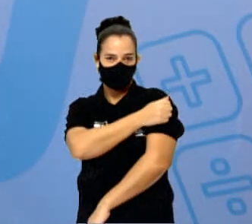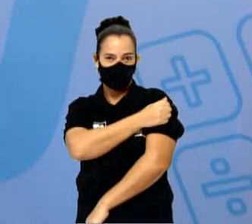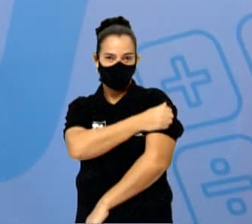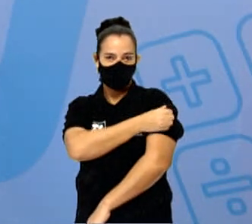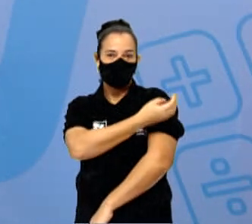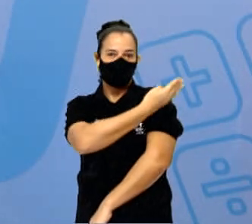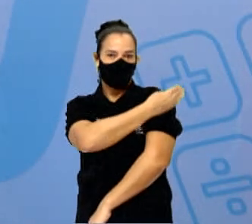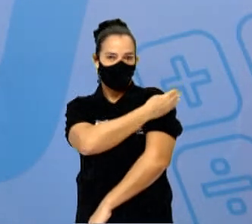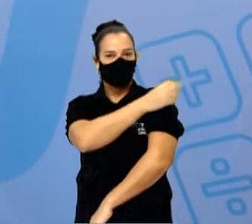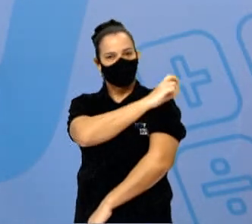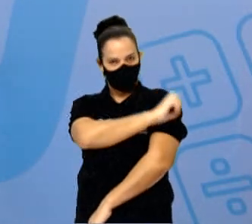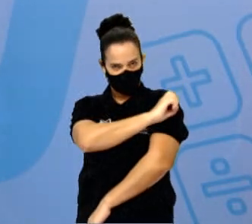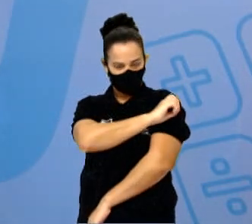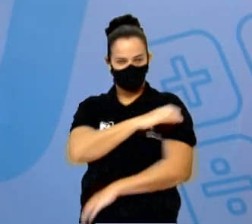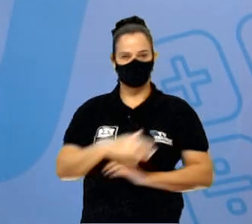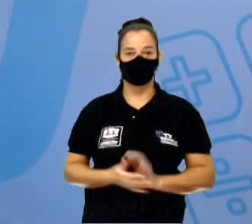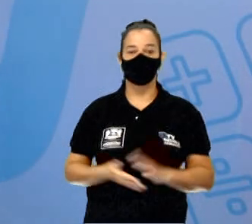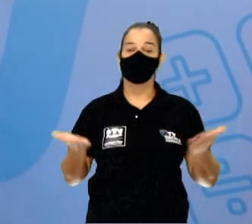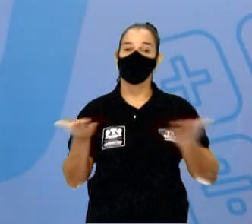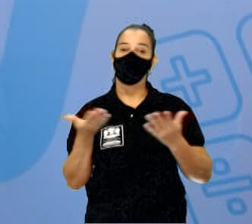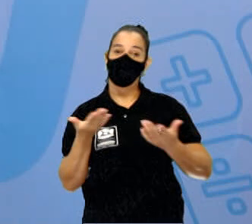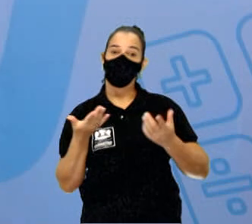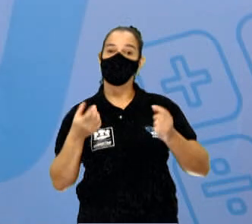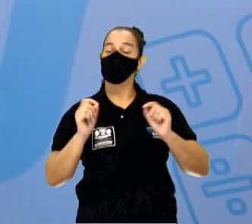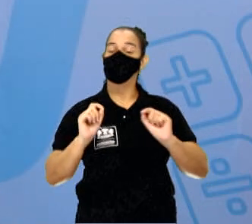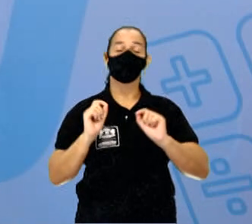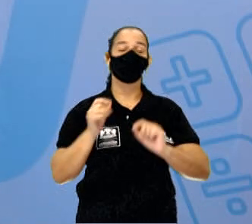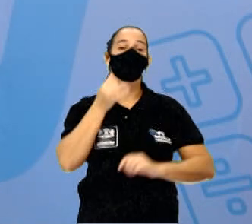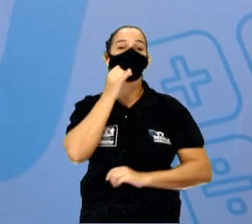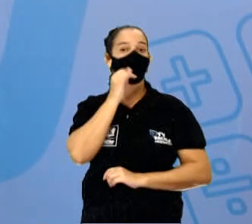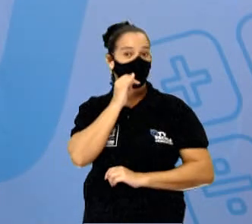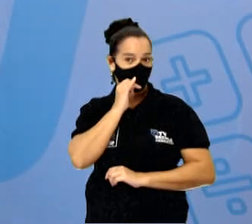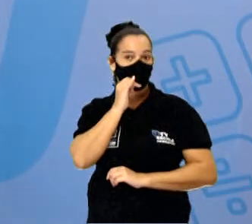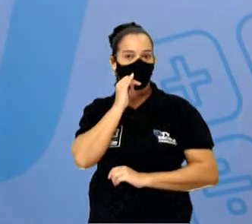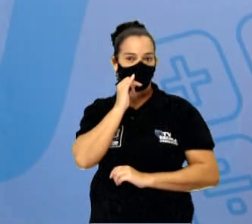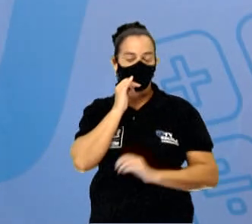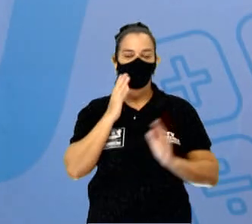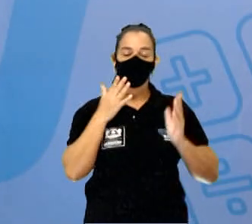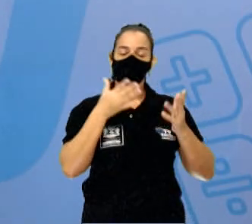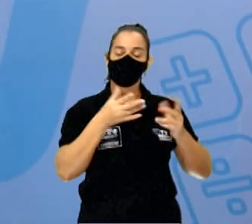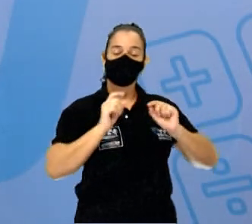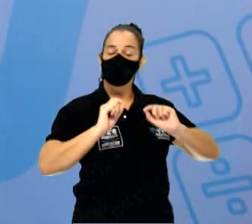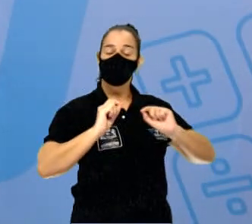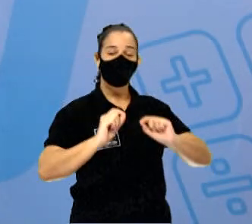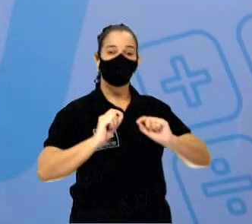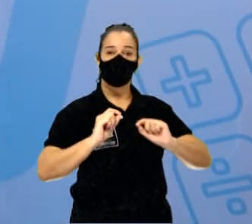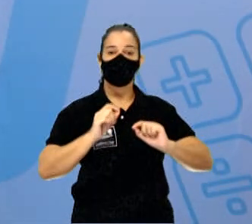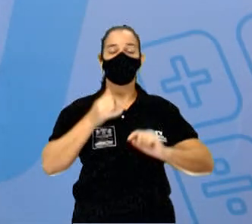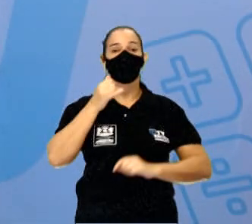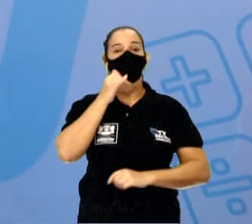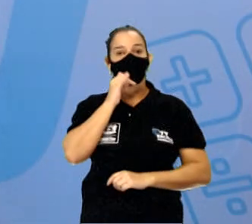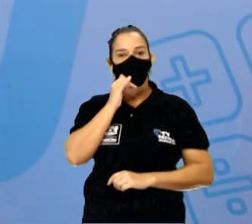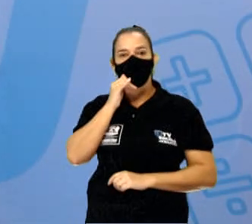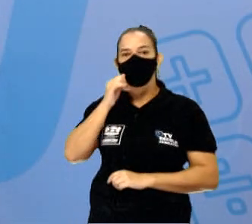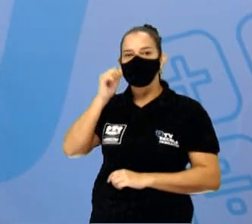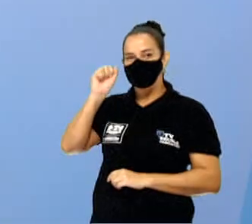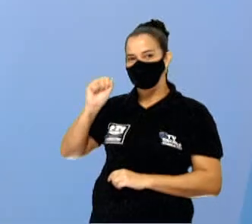5º anos. Hoje, vamos trabalhar os contos, especificamente os contos